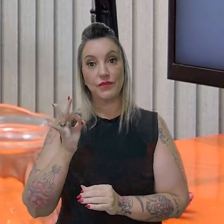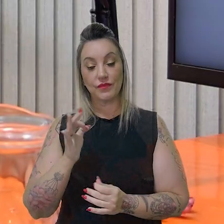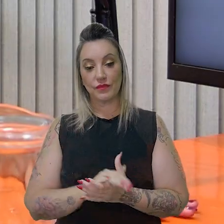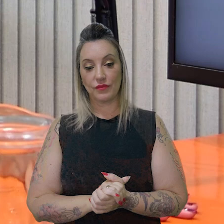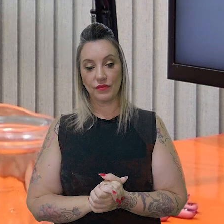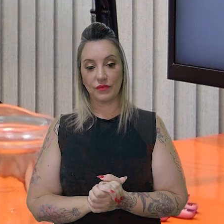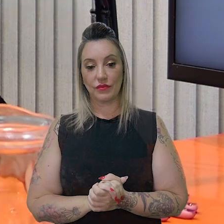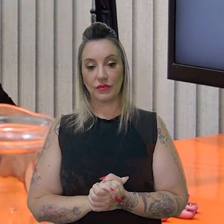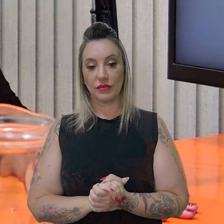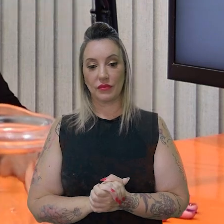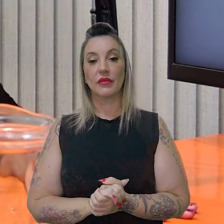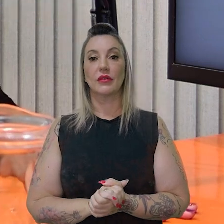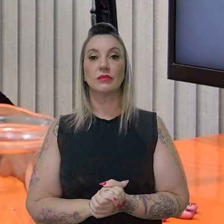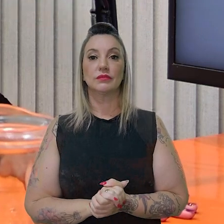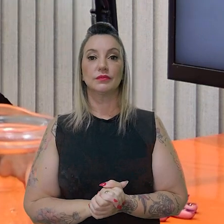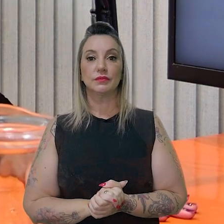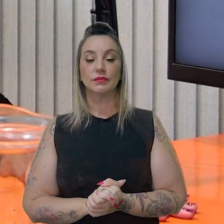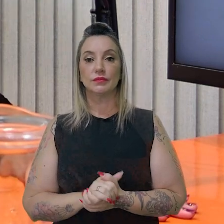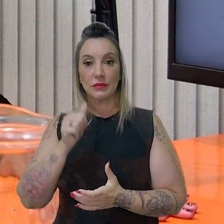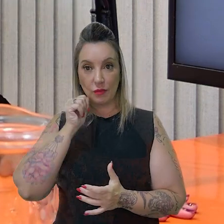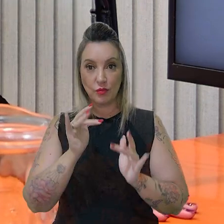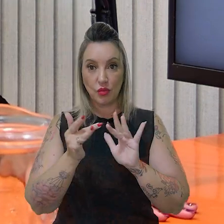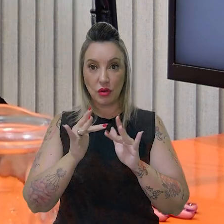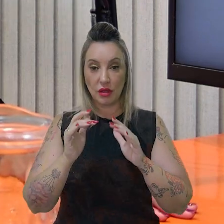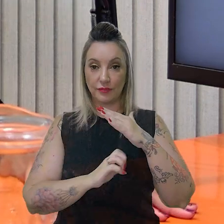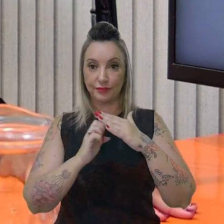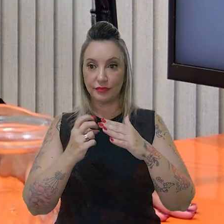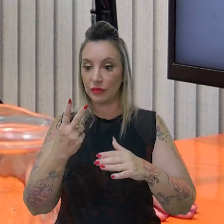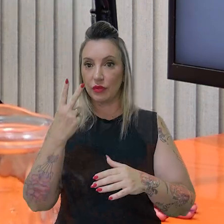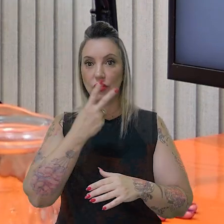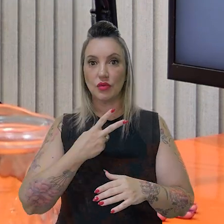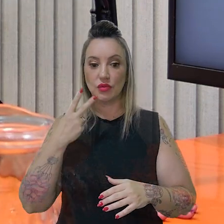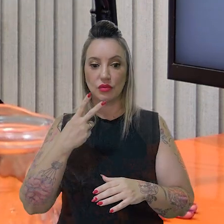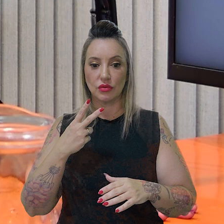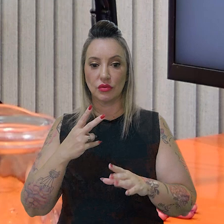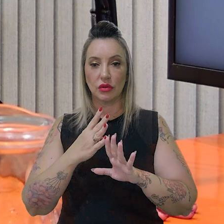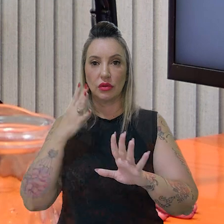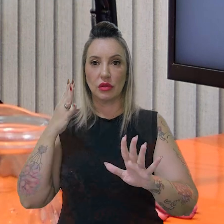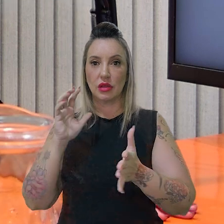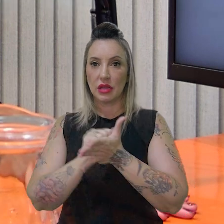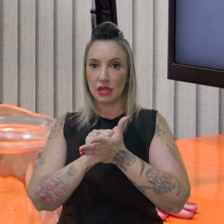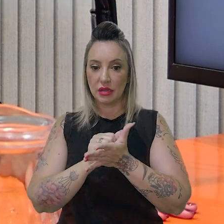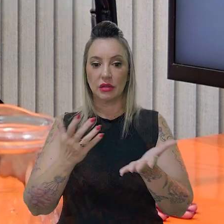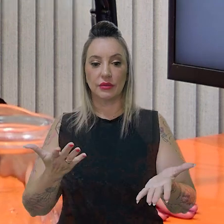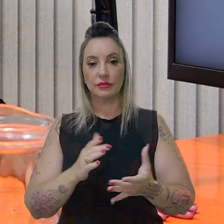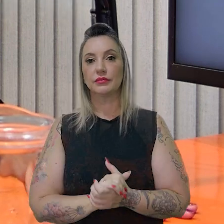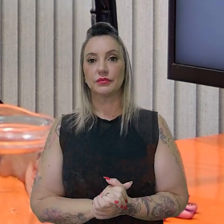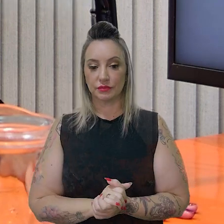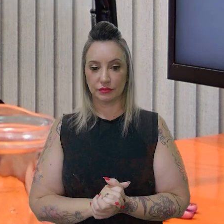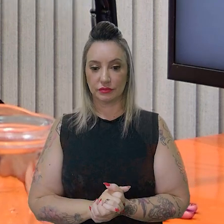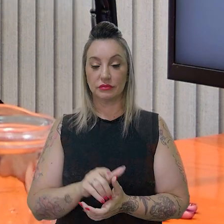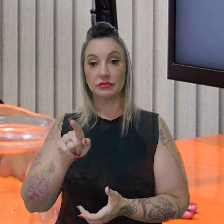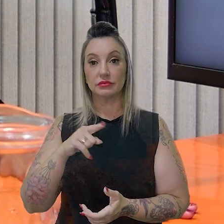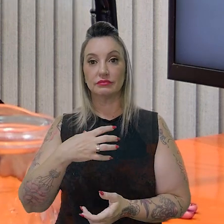rede mulher empreendora da rede mulher empreendedora foram mais de Du horas de filas de credenciamento Você tá brincando quanta gente foi